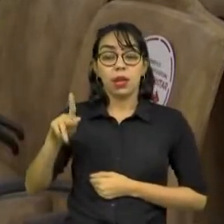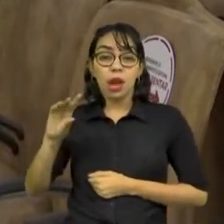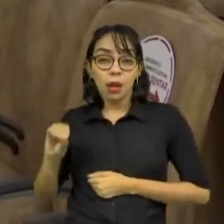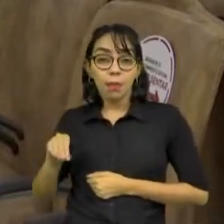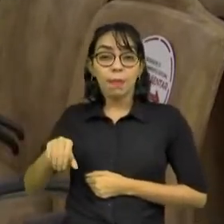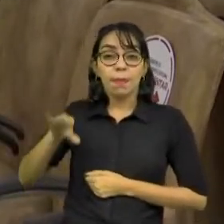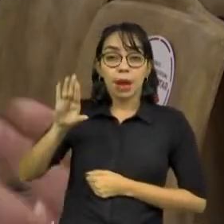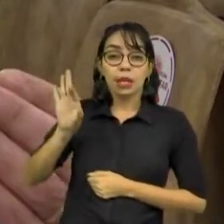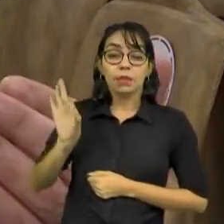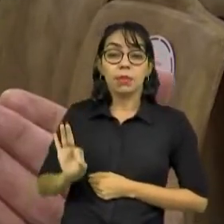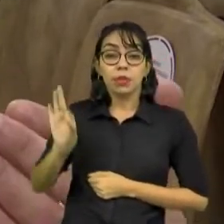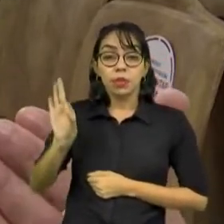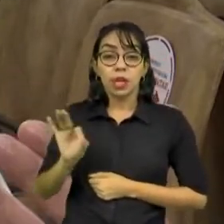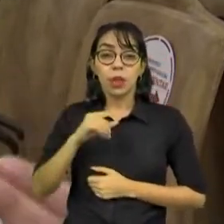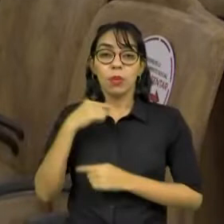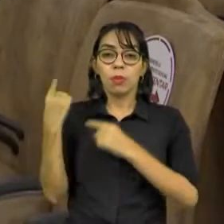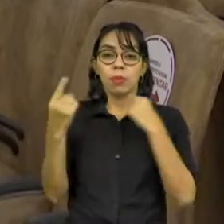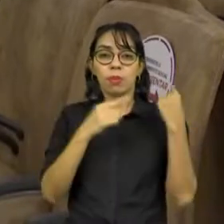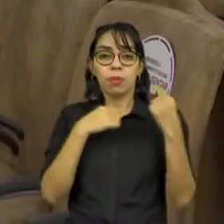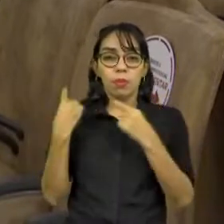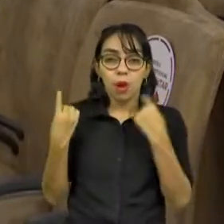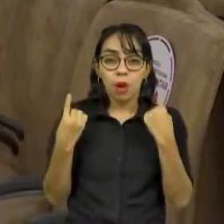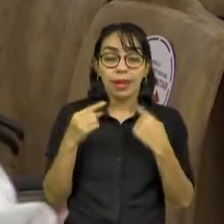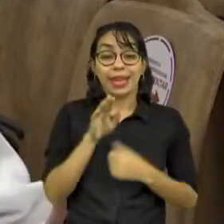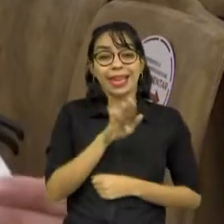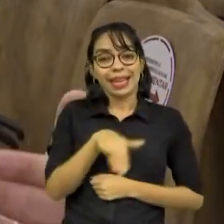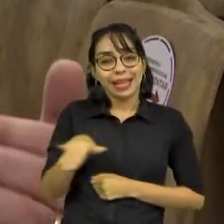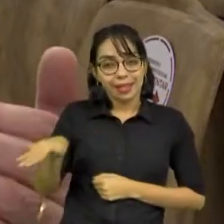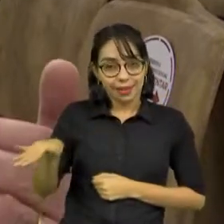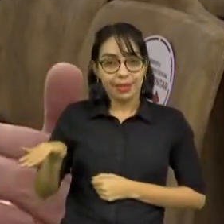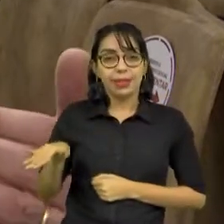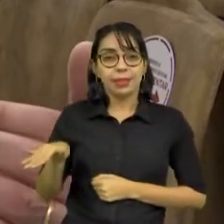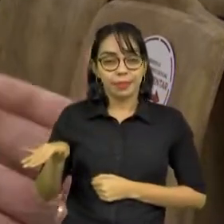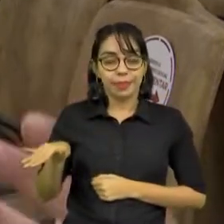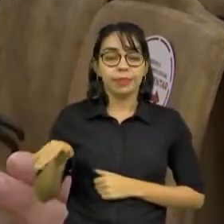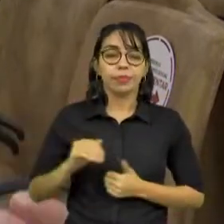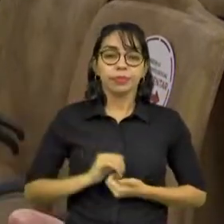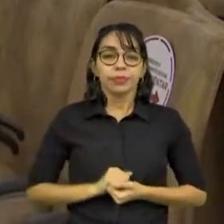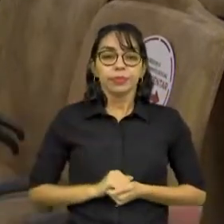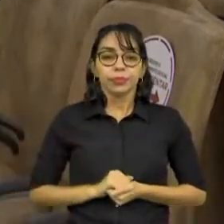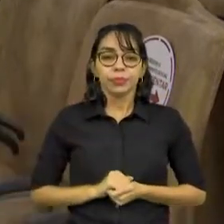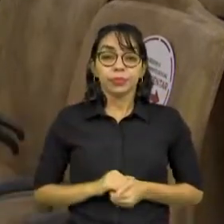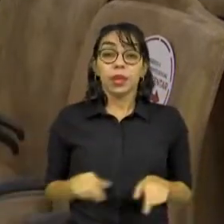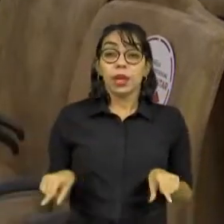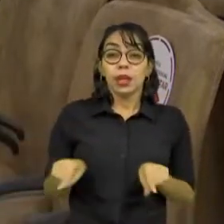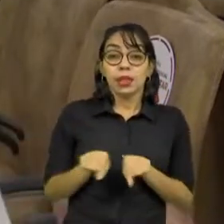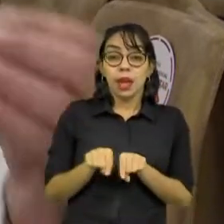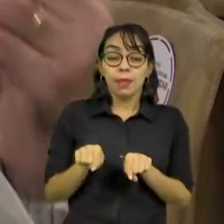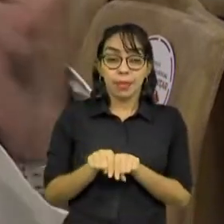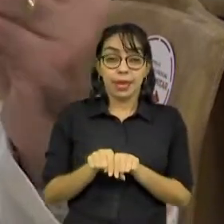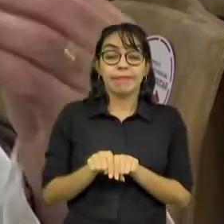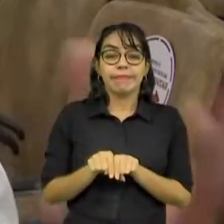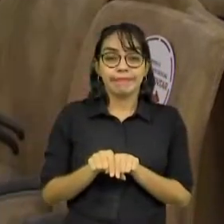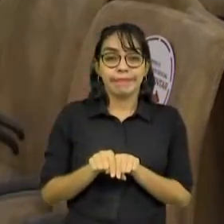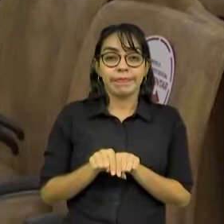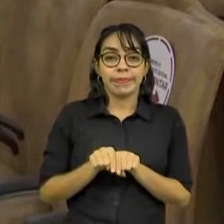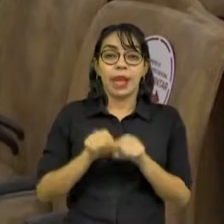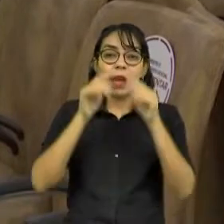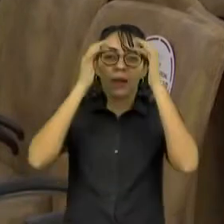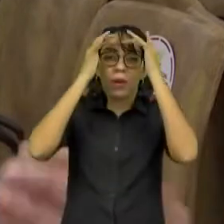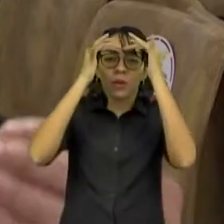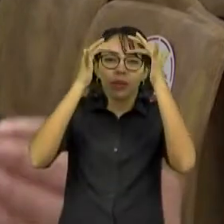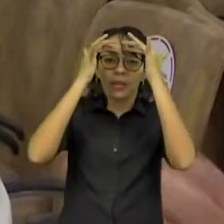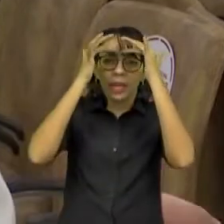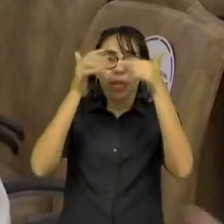mortalidade impactante, principalmente em crianças mais jovens, mas também retardo do desenvolvimento, retardo da capacidade